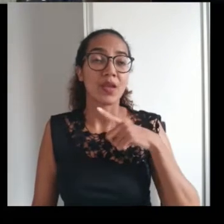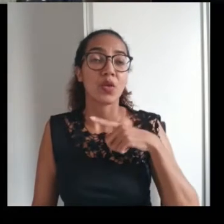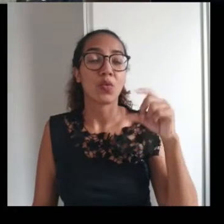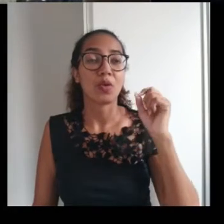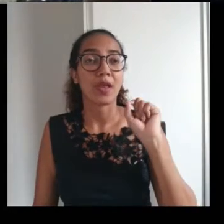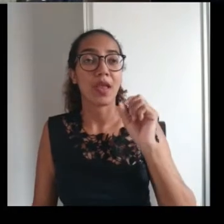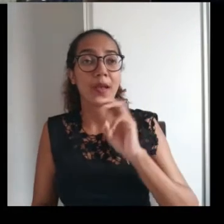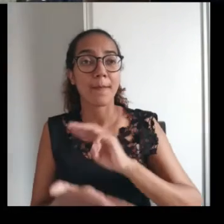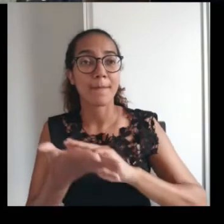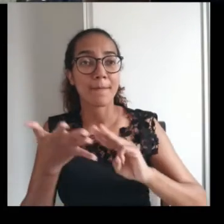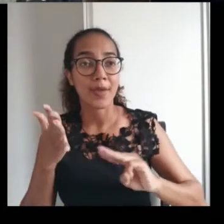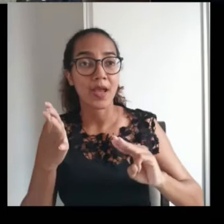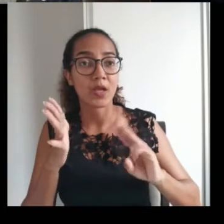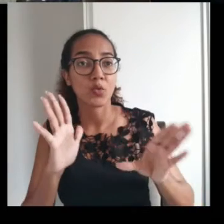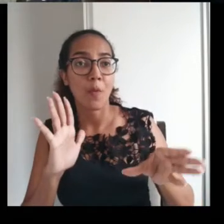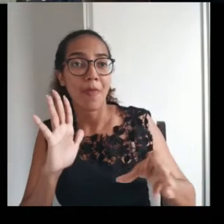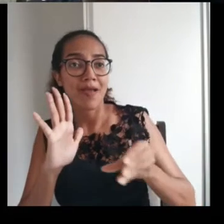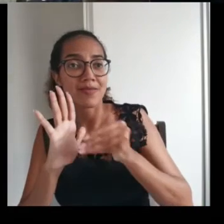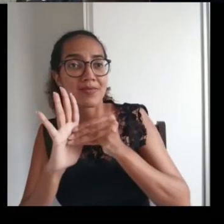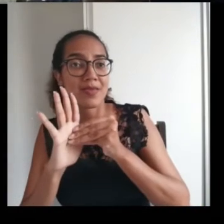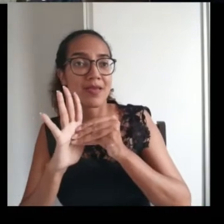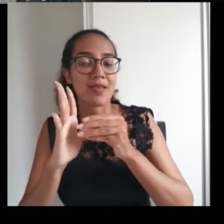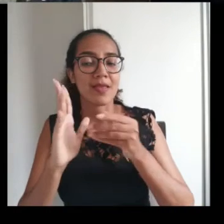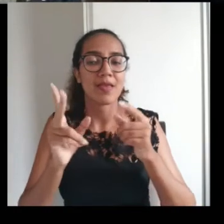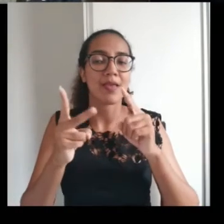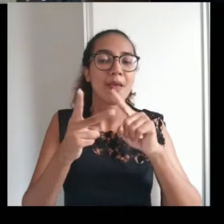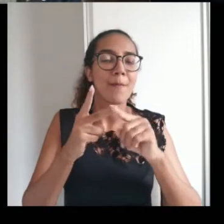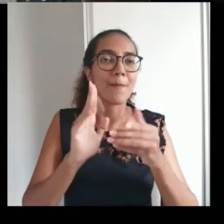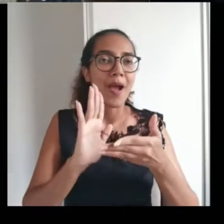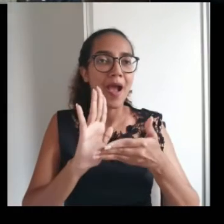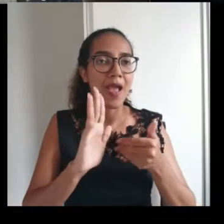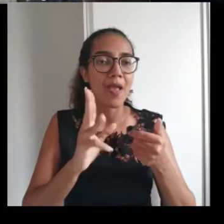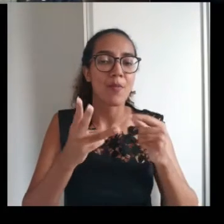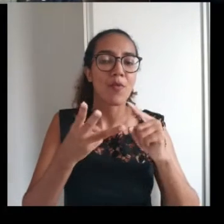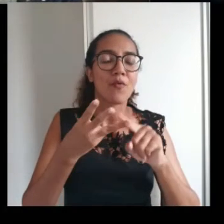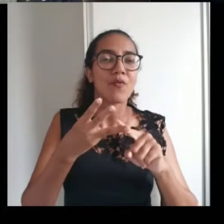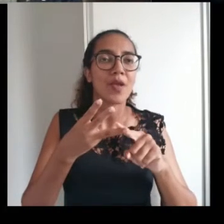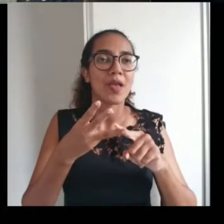elemento, remover um elemento, atualizar o elemento,